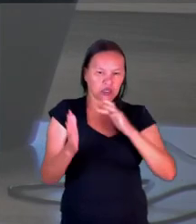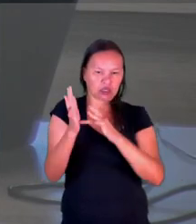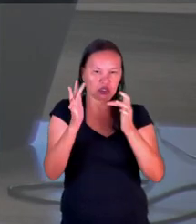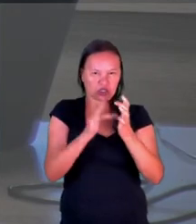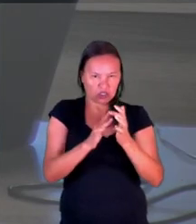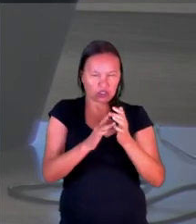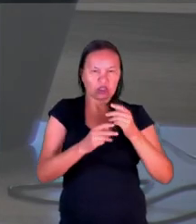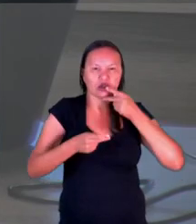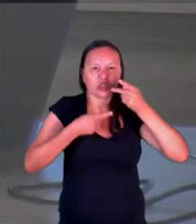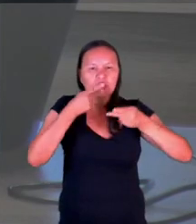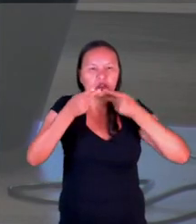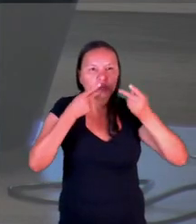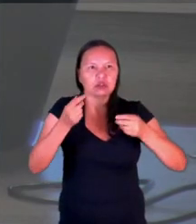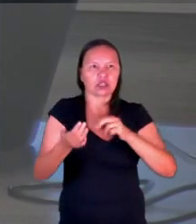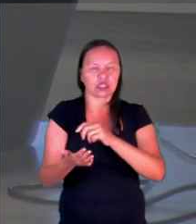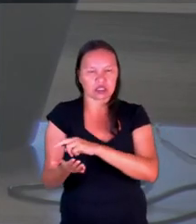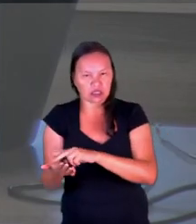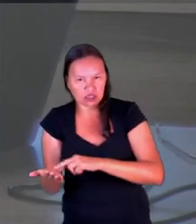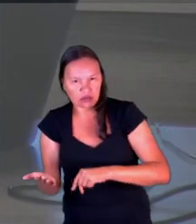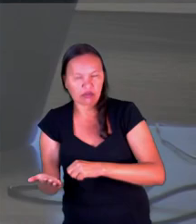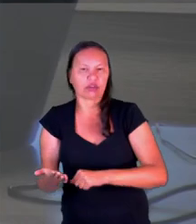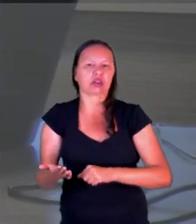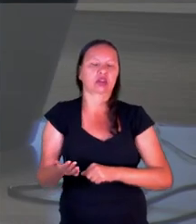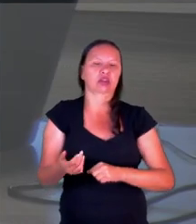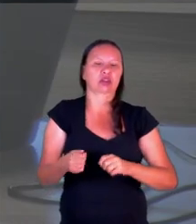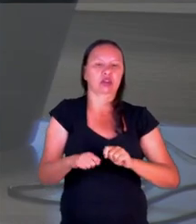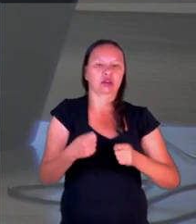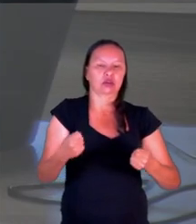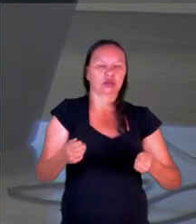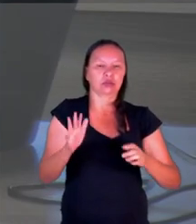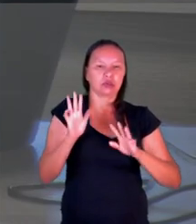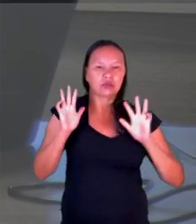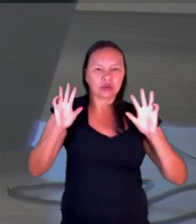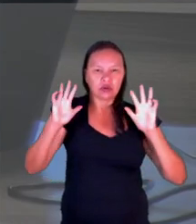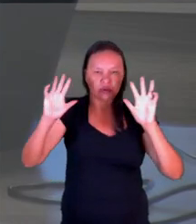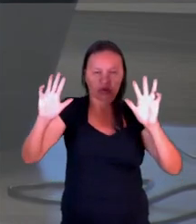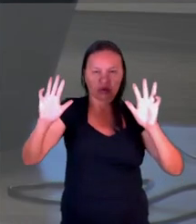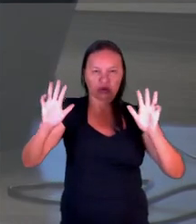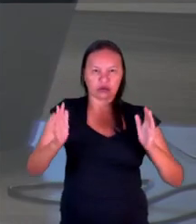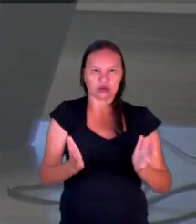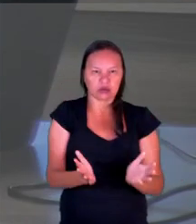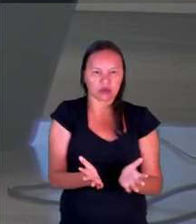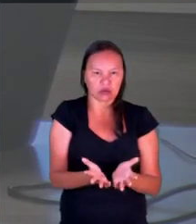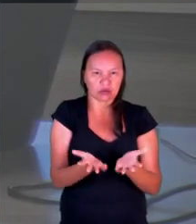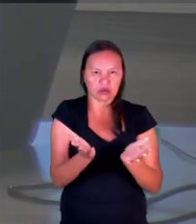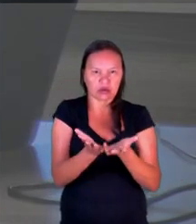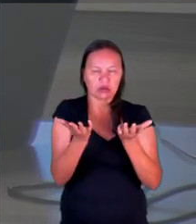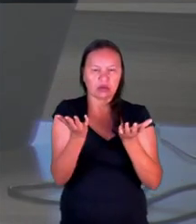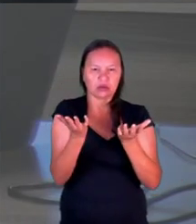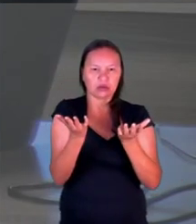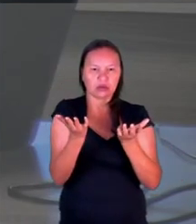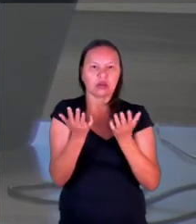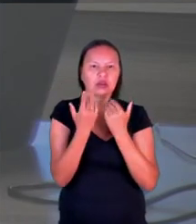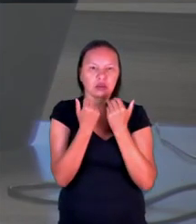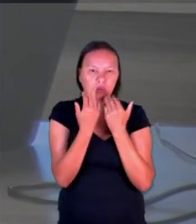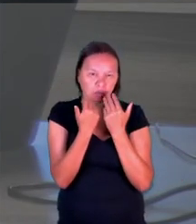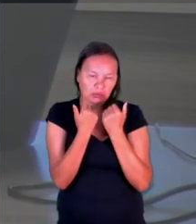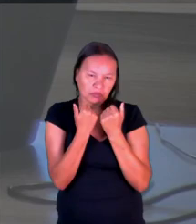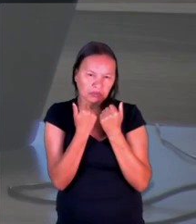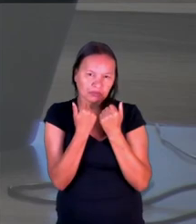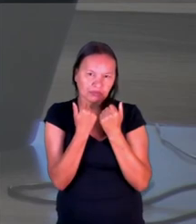diz Já escreveu que O Maior Espetáculo do pobre da atualidade é comer e